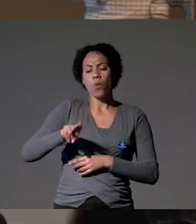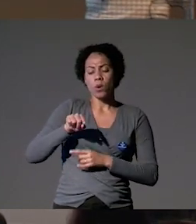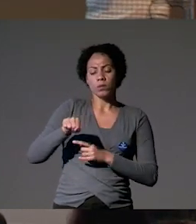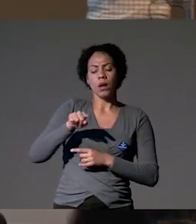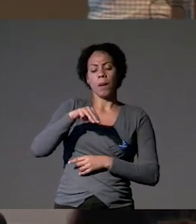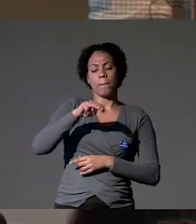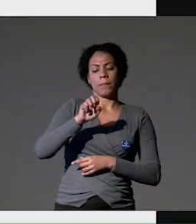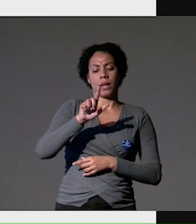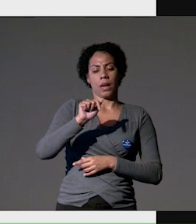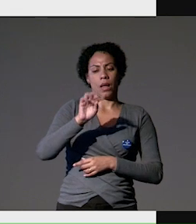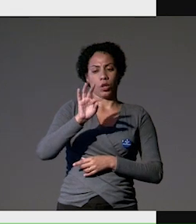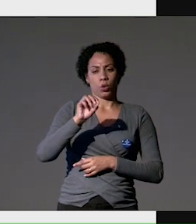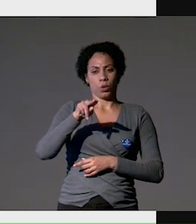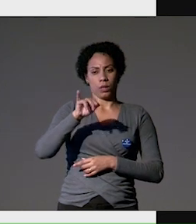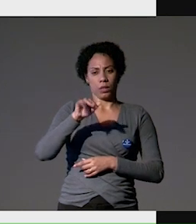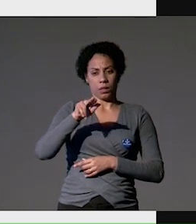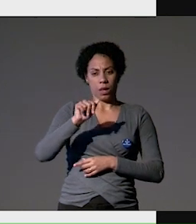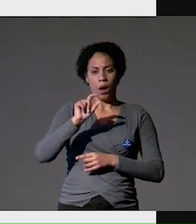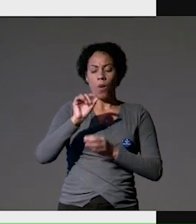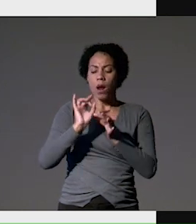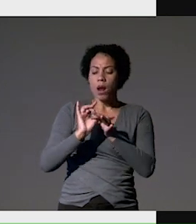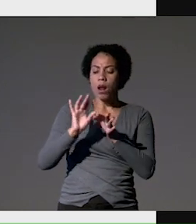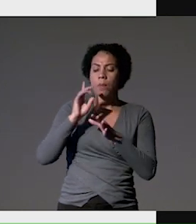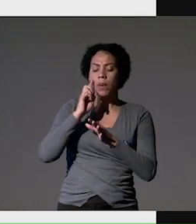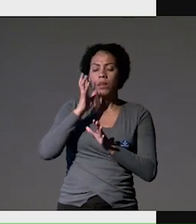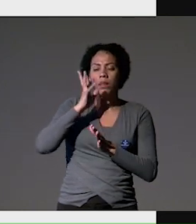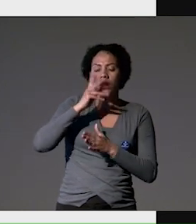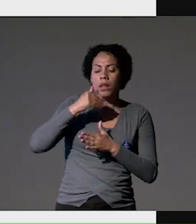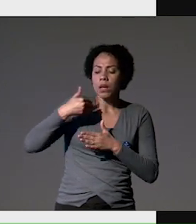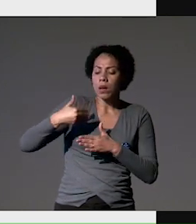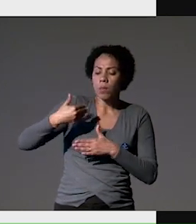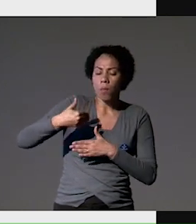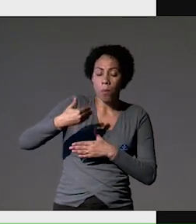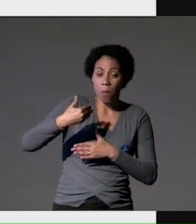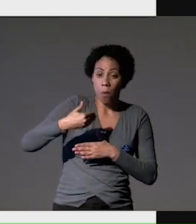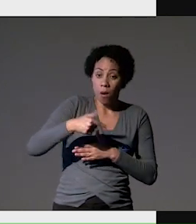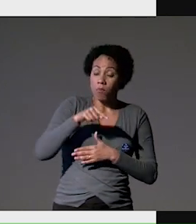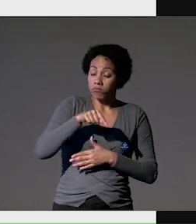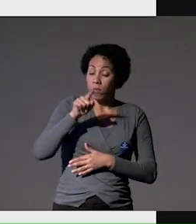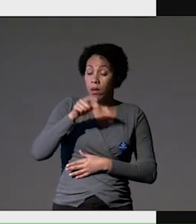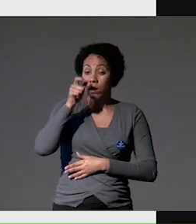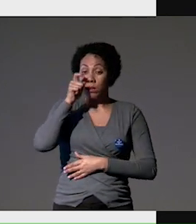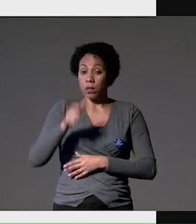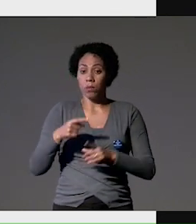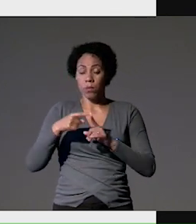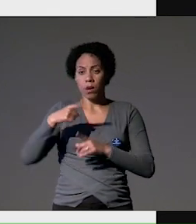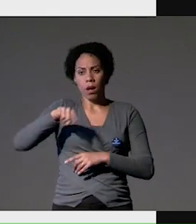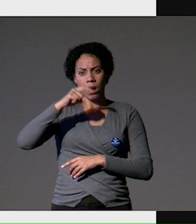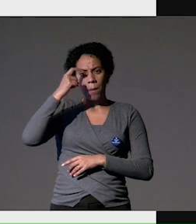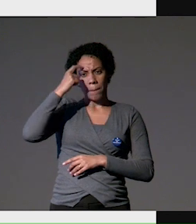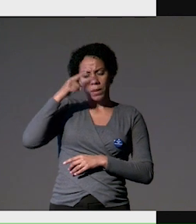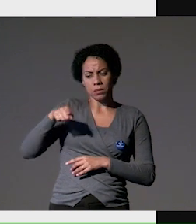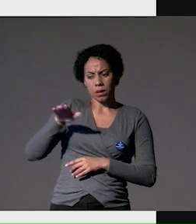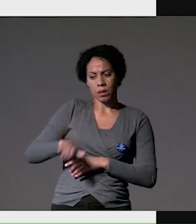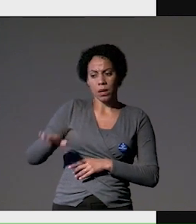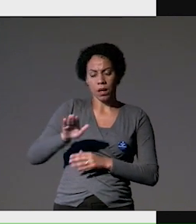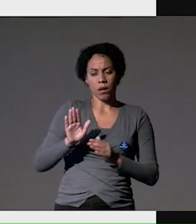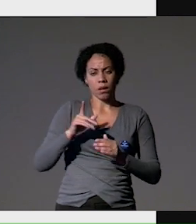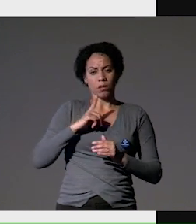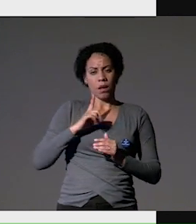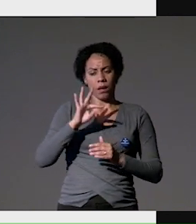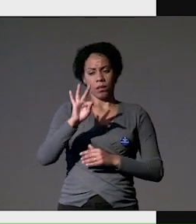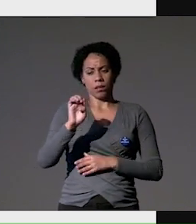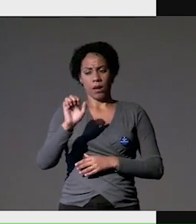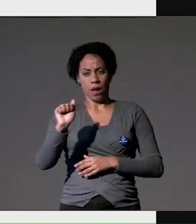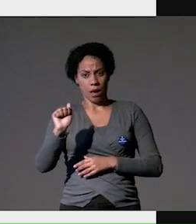melatonina de liberação prolongada, o que é interessante quando se pensa no grupo de crianças com TEA, porque muitas vezes a dificuldade